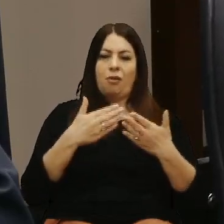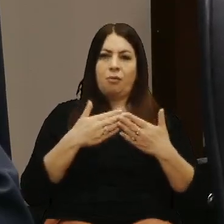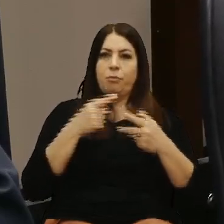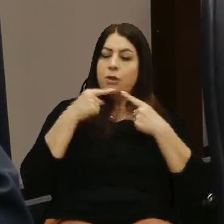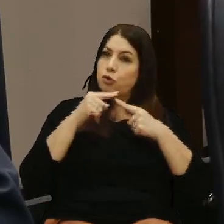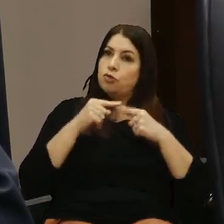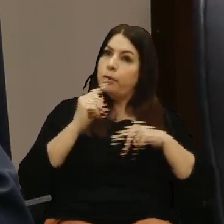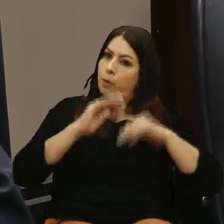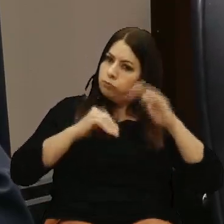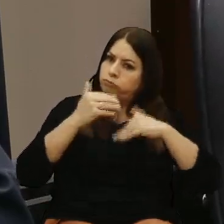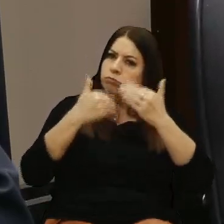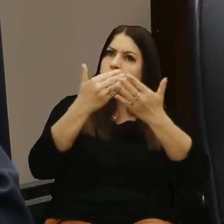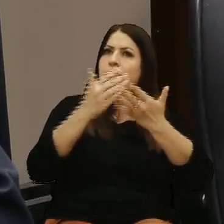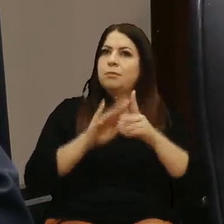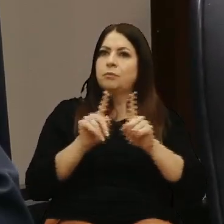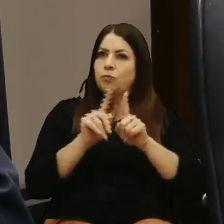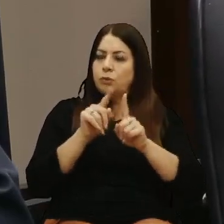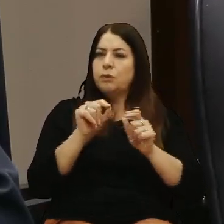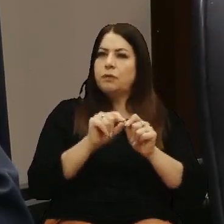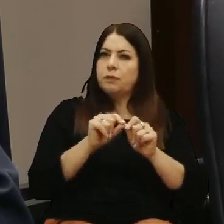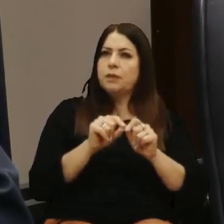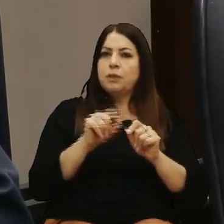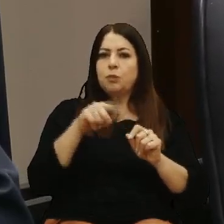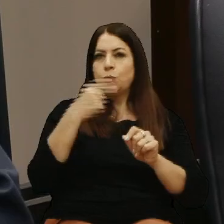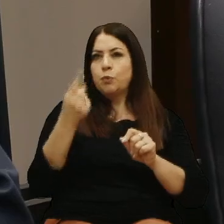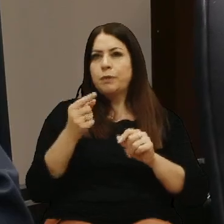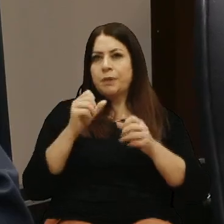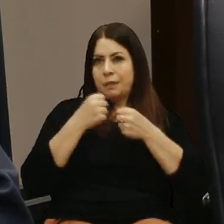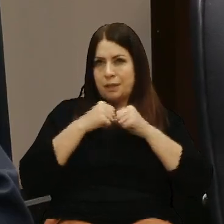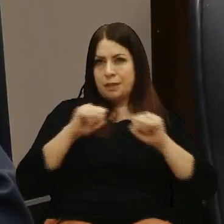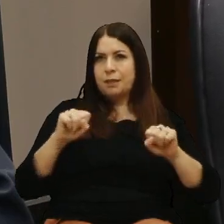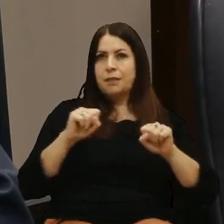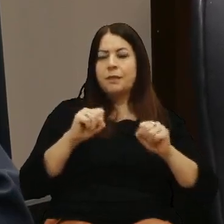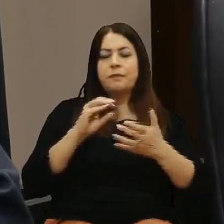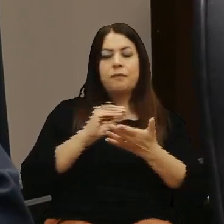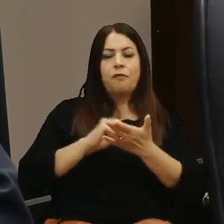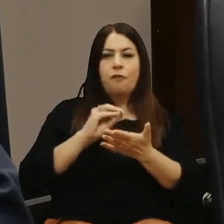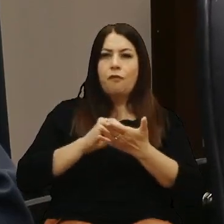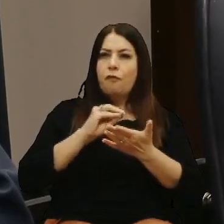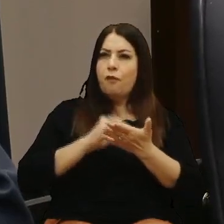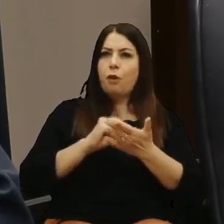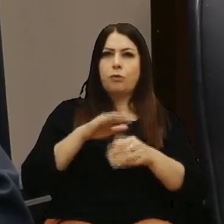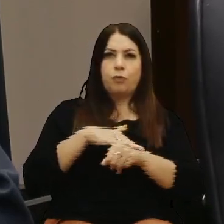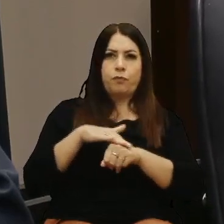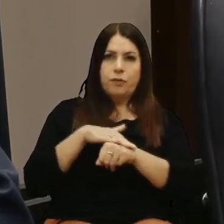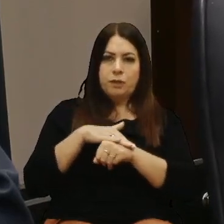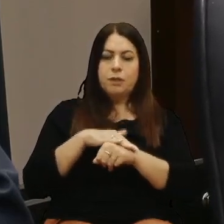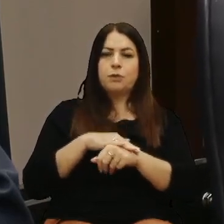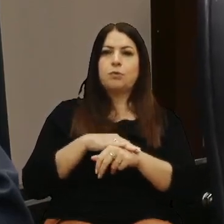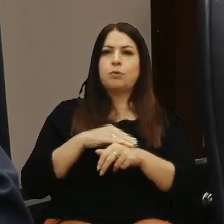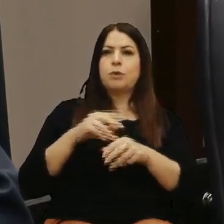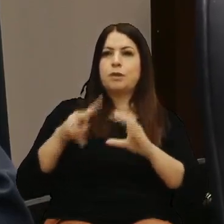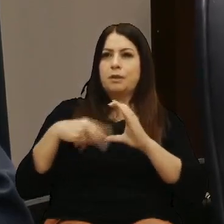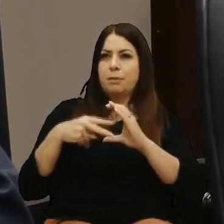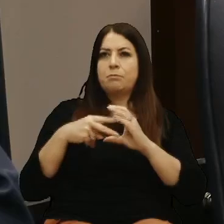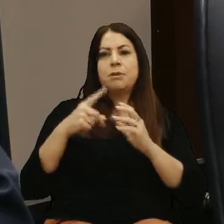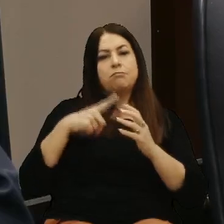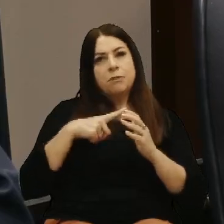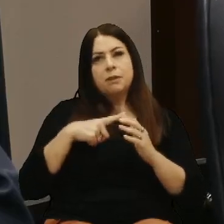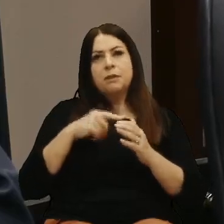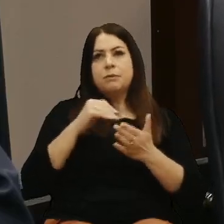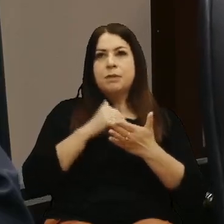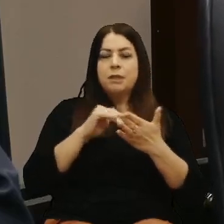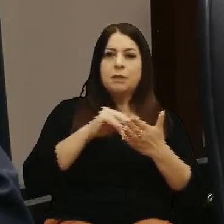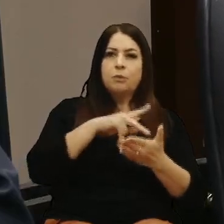crítica construtiva quando a gente faz. E como nas outras secretarias tem essa deficiência de estar conversando com o Legislativo, a gente, quando tem um secretário